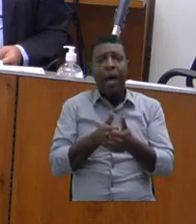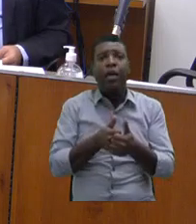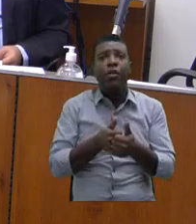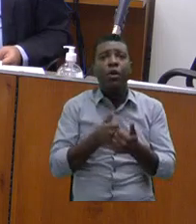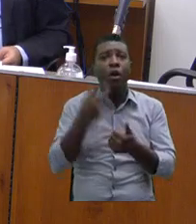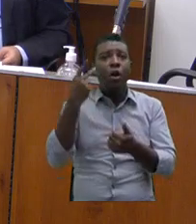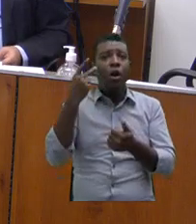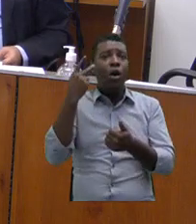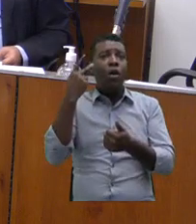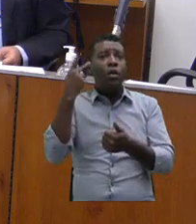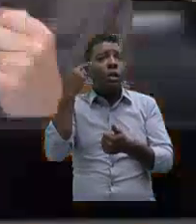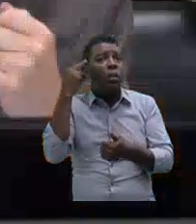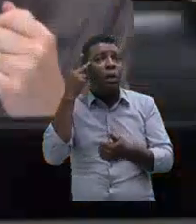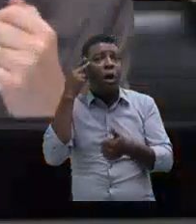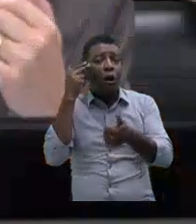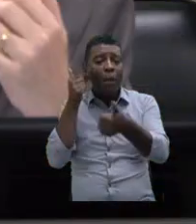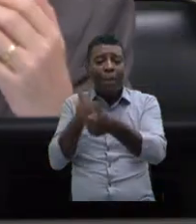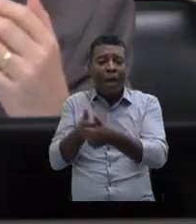São Paulo.